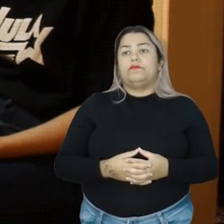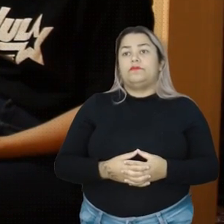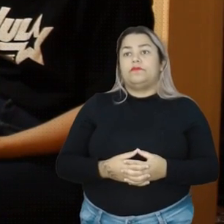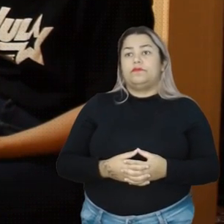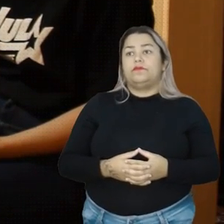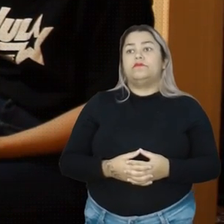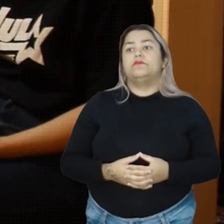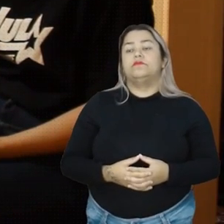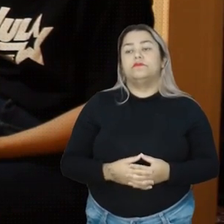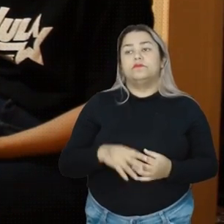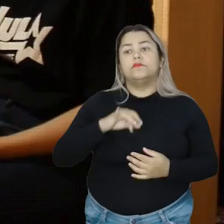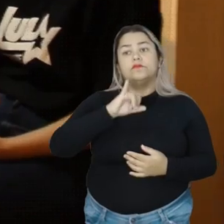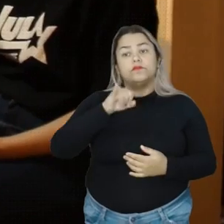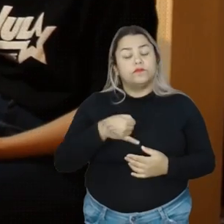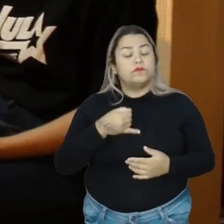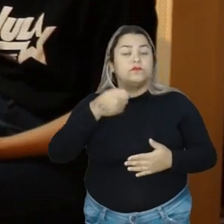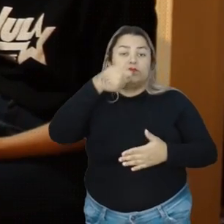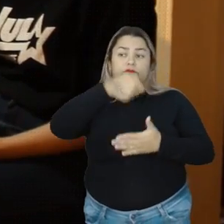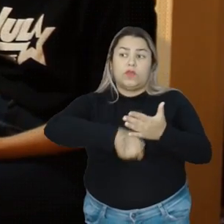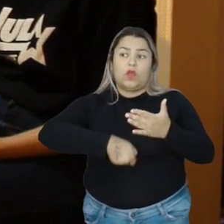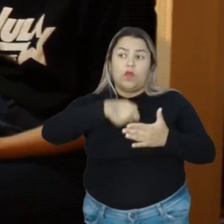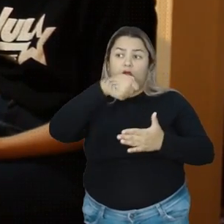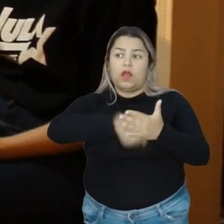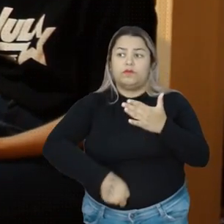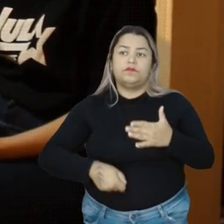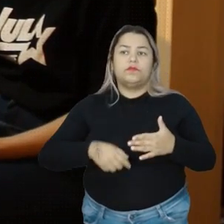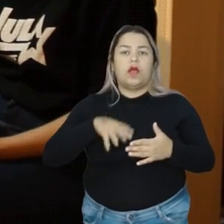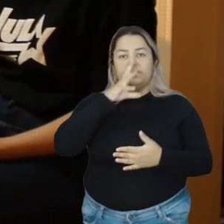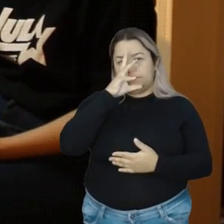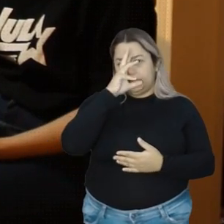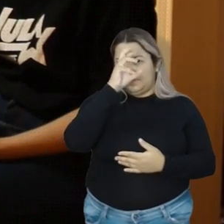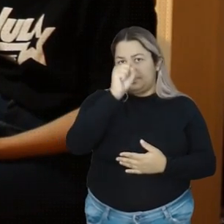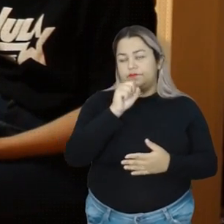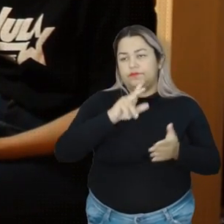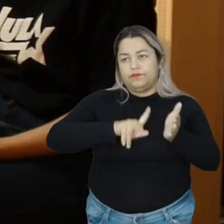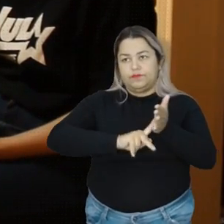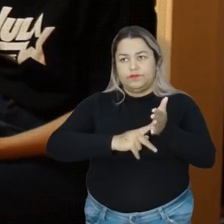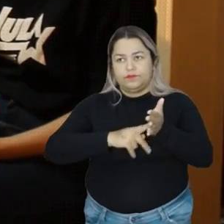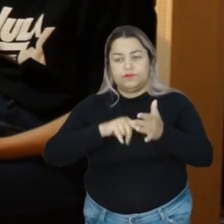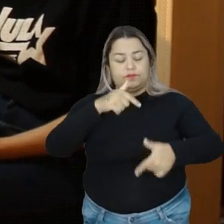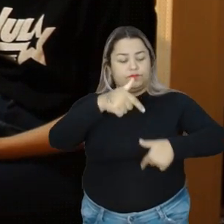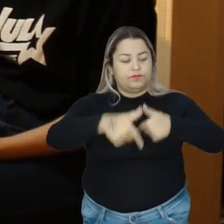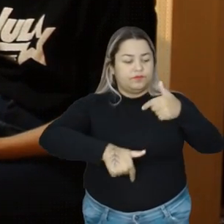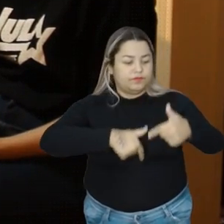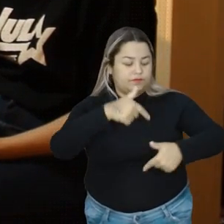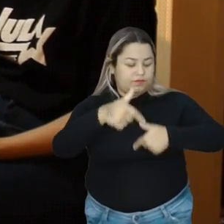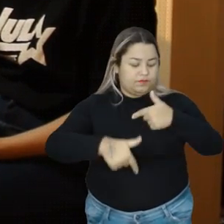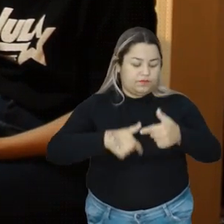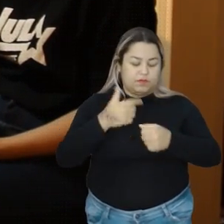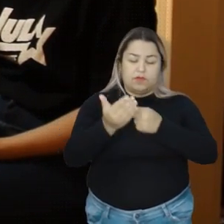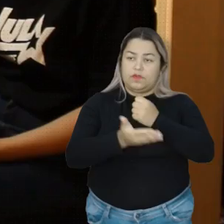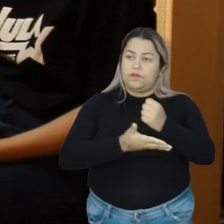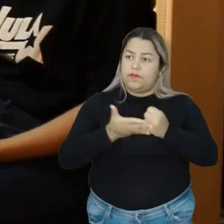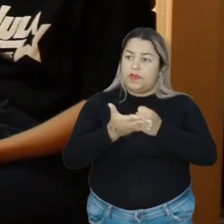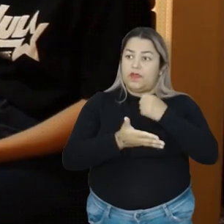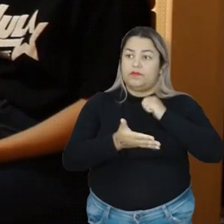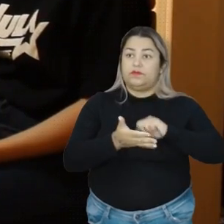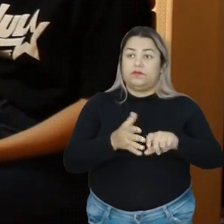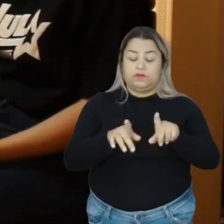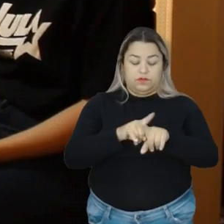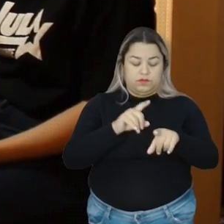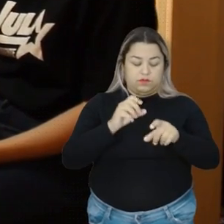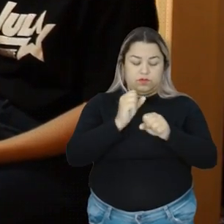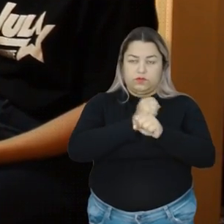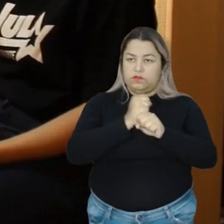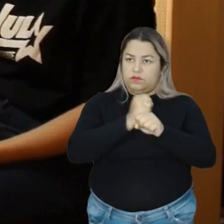e é por dentro dessa luta, né, para fortalecer o sindicato, trabalhar na base do sindicato, é que no final da década